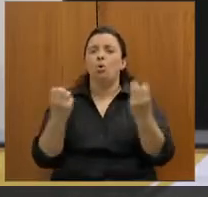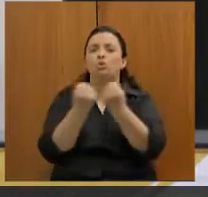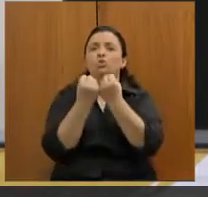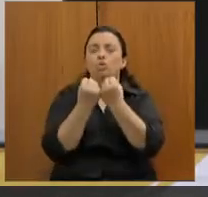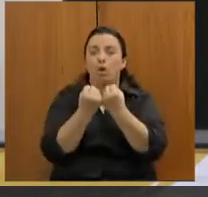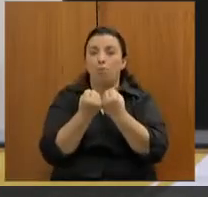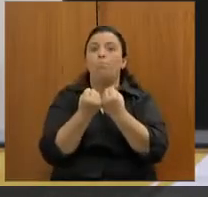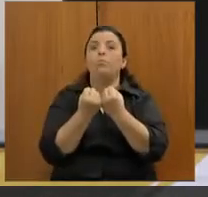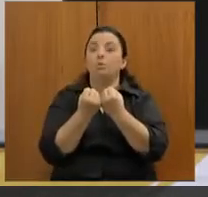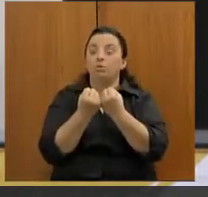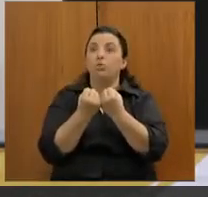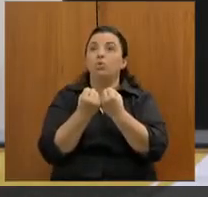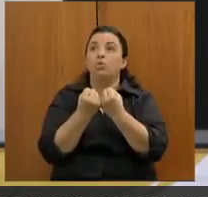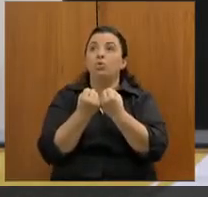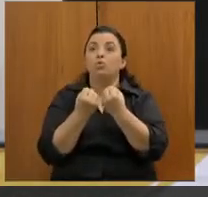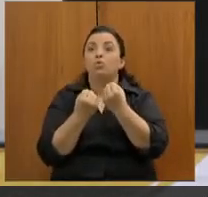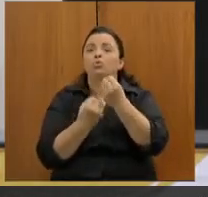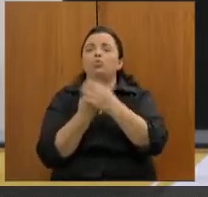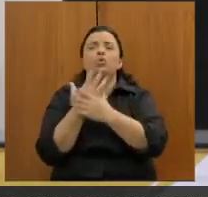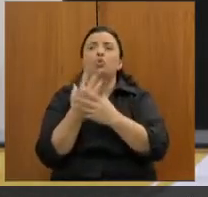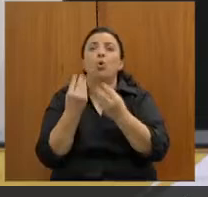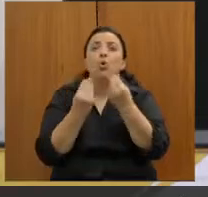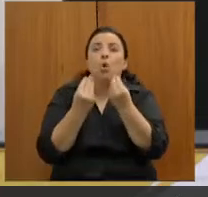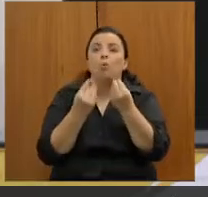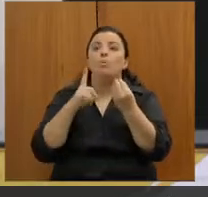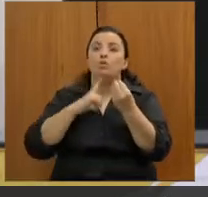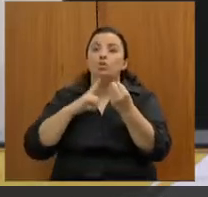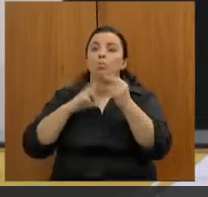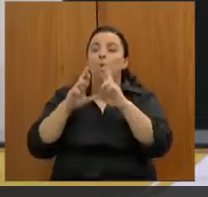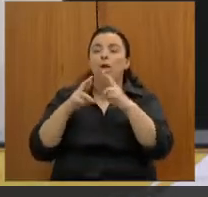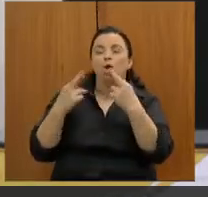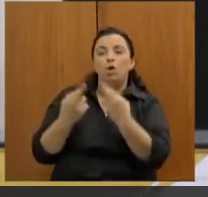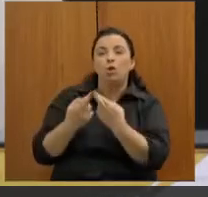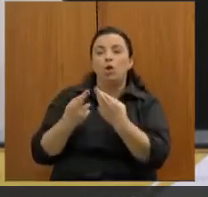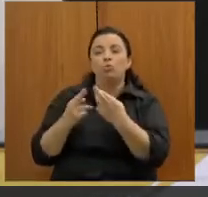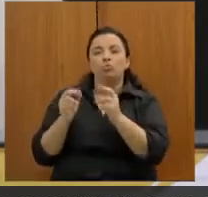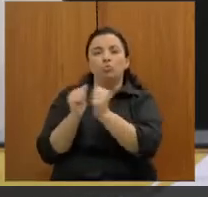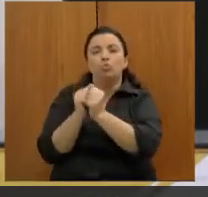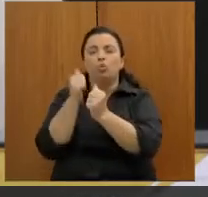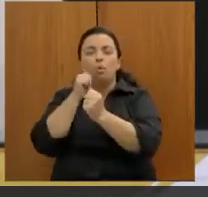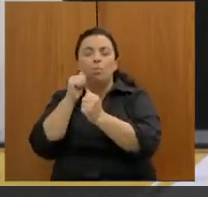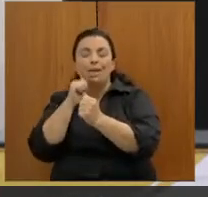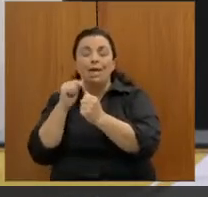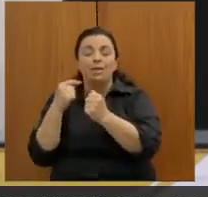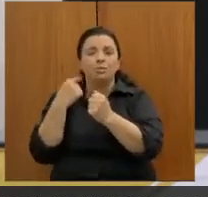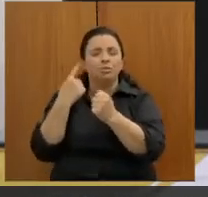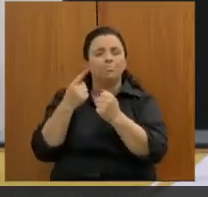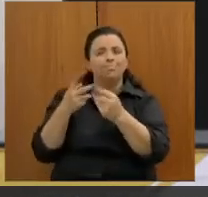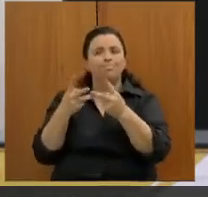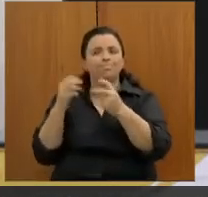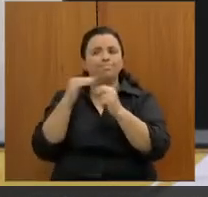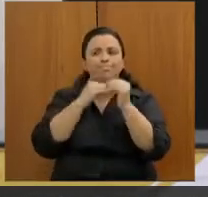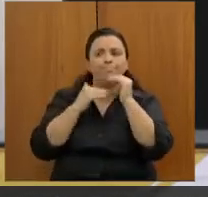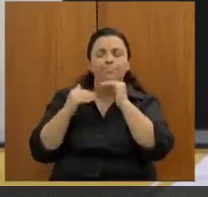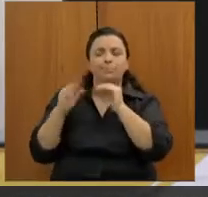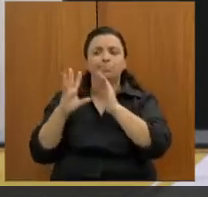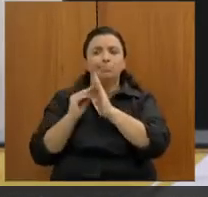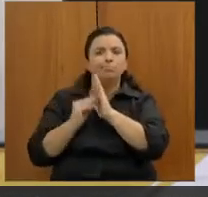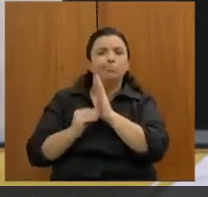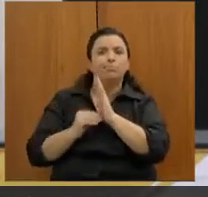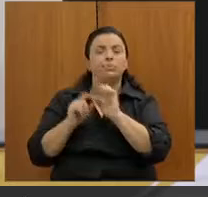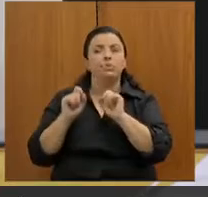ou um coletivo de mulheres onde nós identificamos que as nossas parceiras que horas